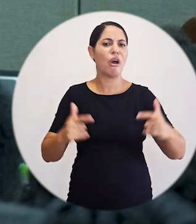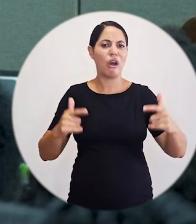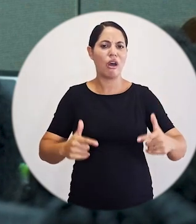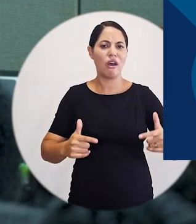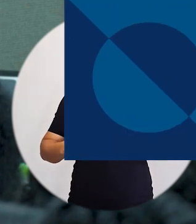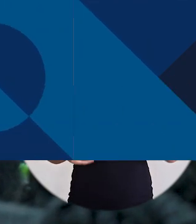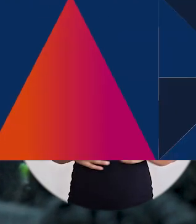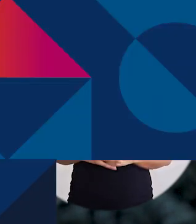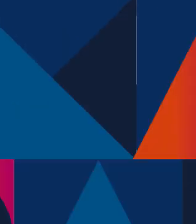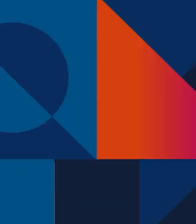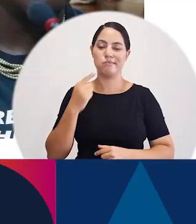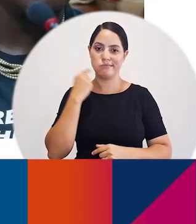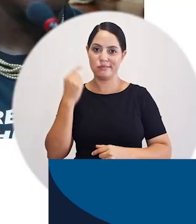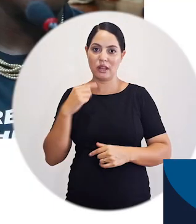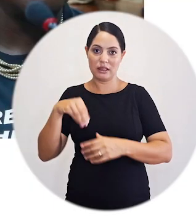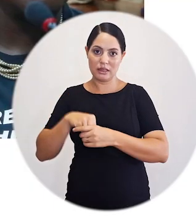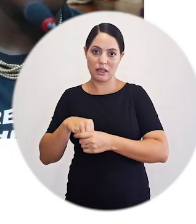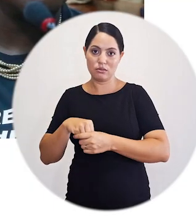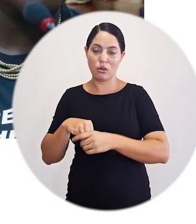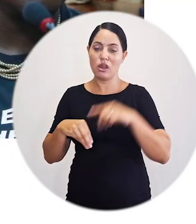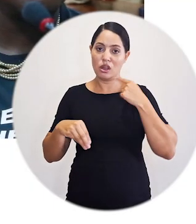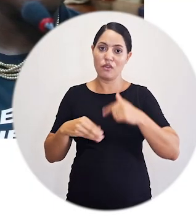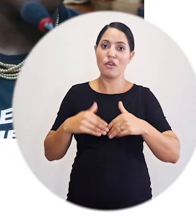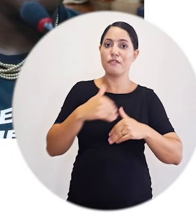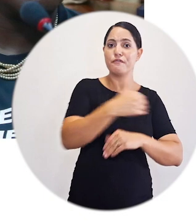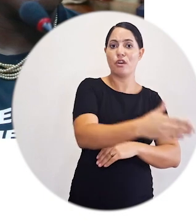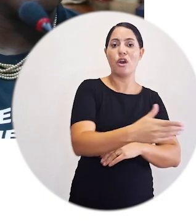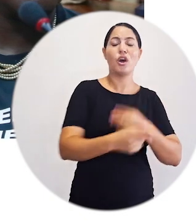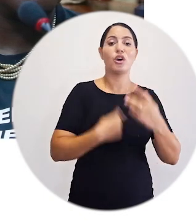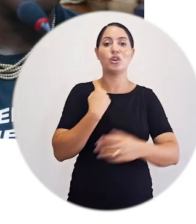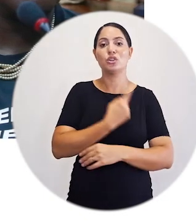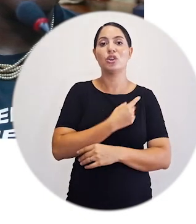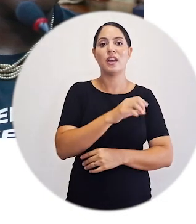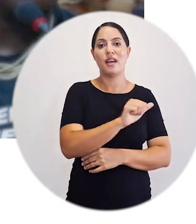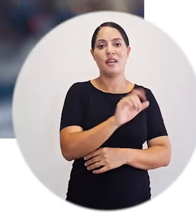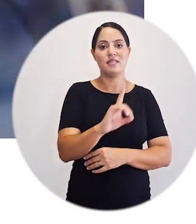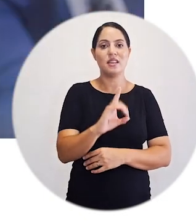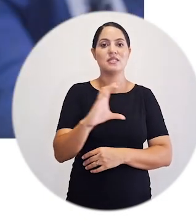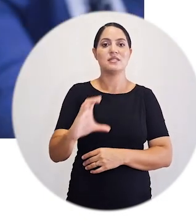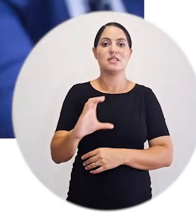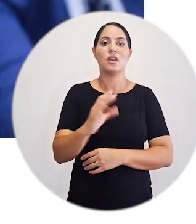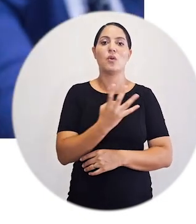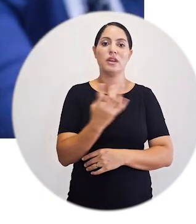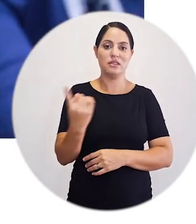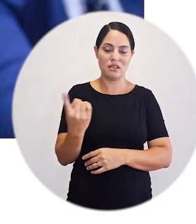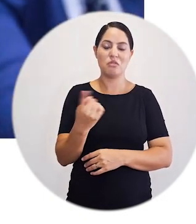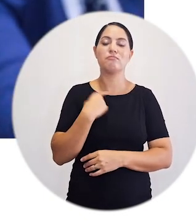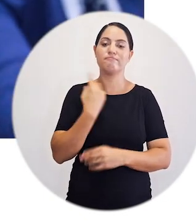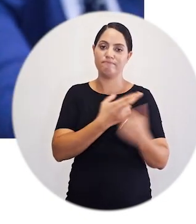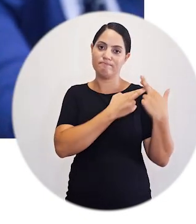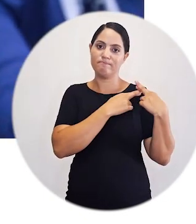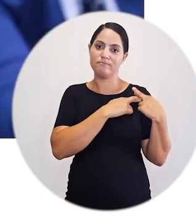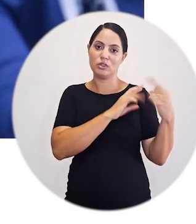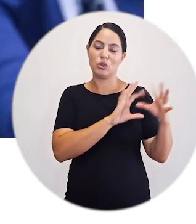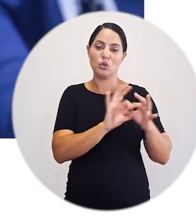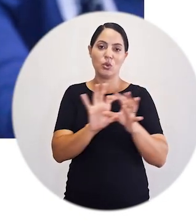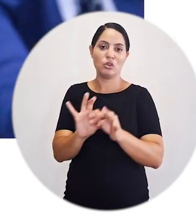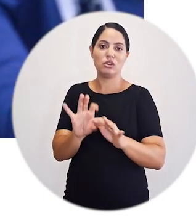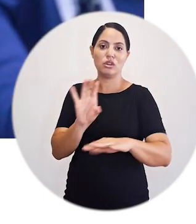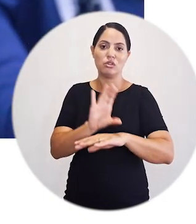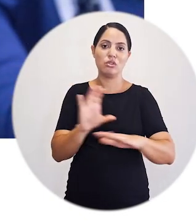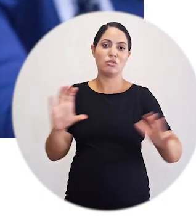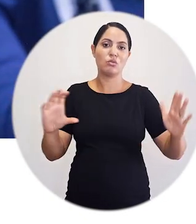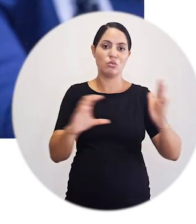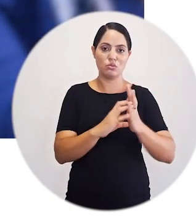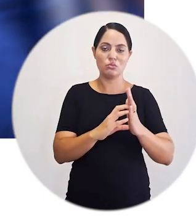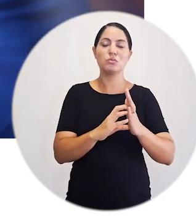igualdade, dentro e fora da advocacia. Fomos os responsáveis pela ADC 41, que validou as cotas raciais nos